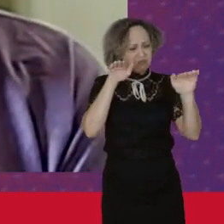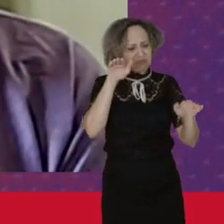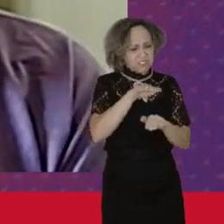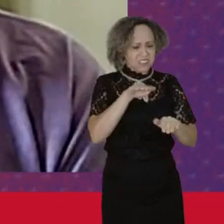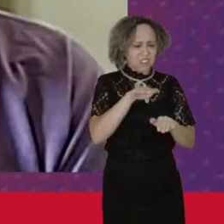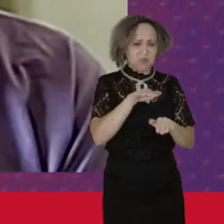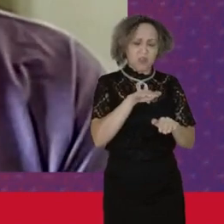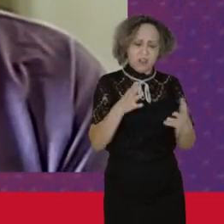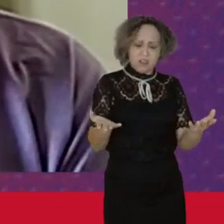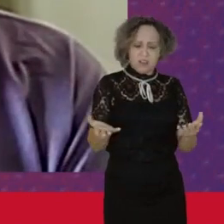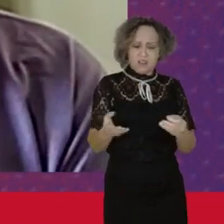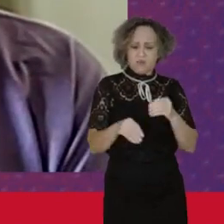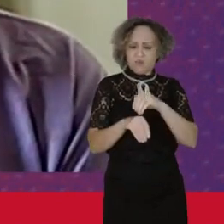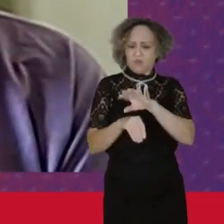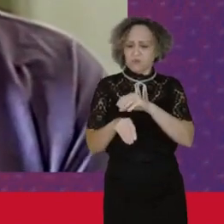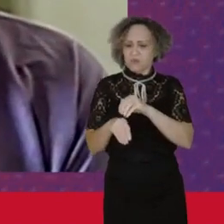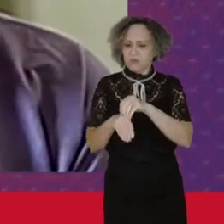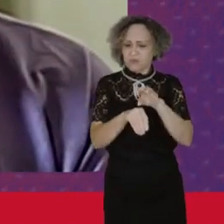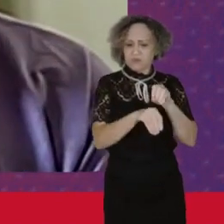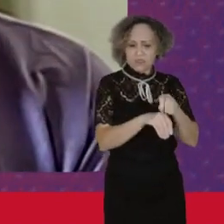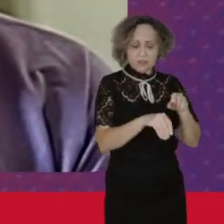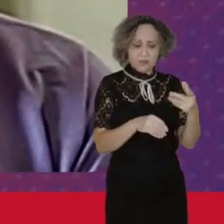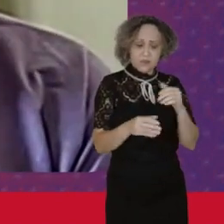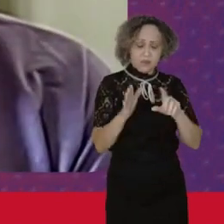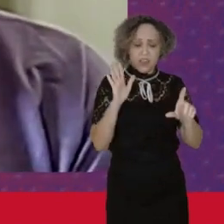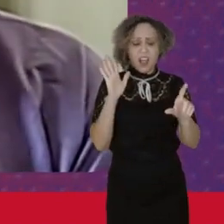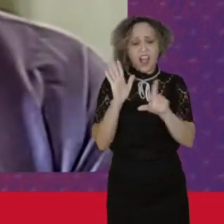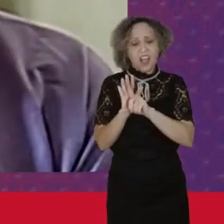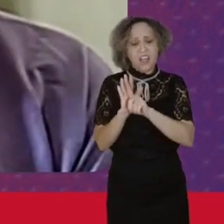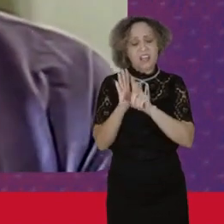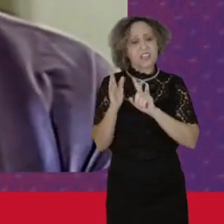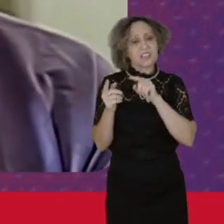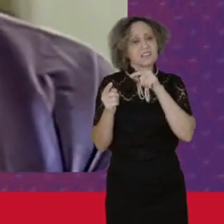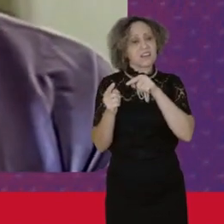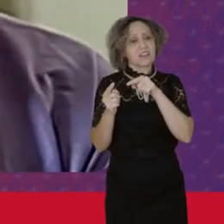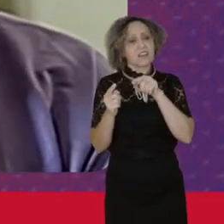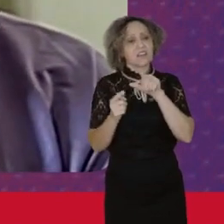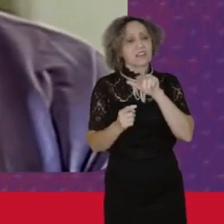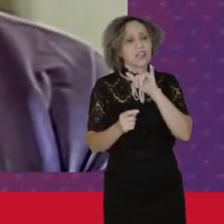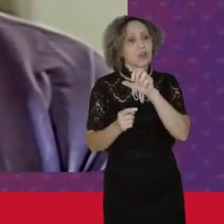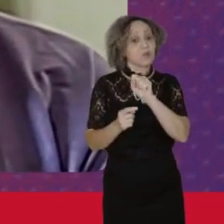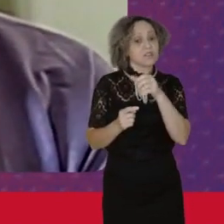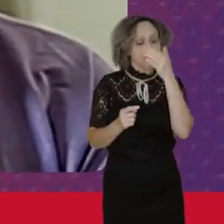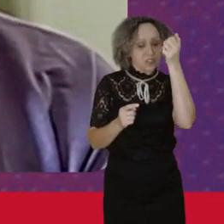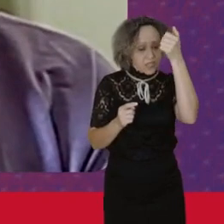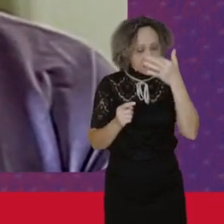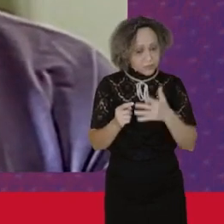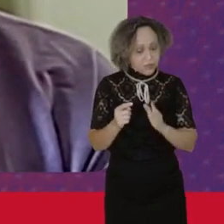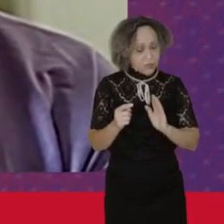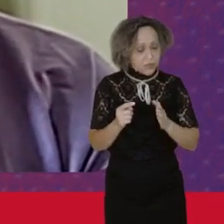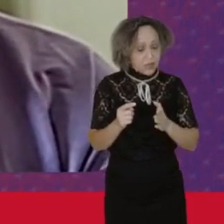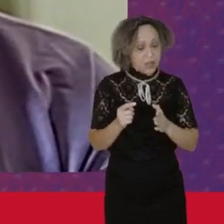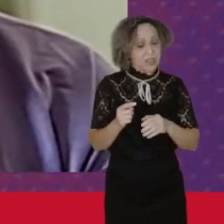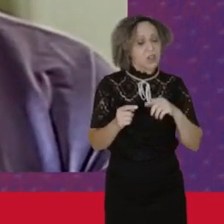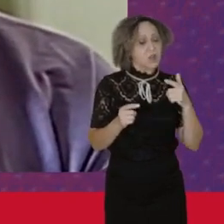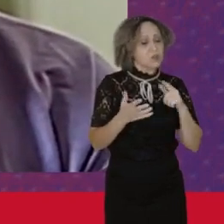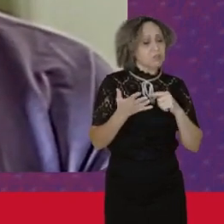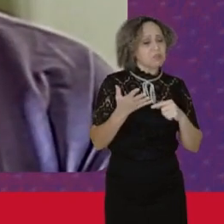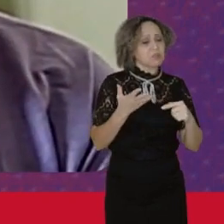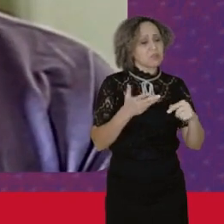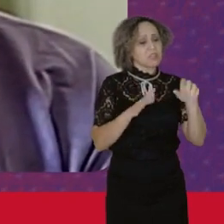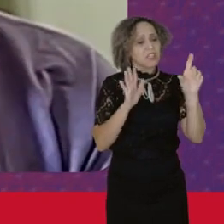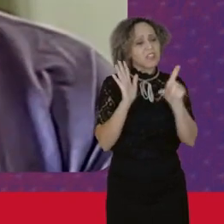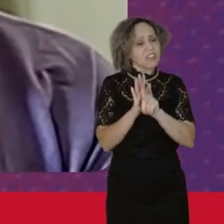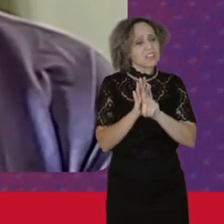desigual, e tanto a lei, né, de terras que Luísa comenta e trouxe, e outras leis sempre